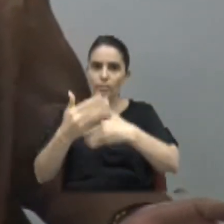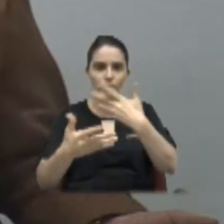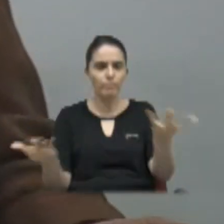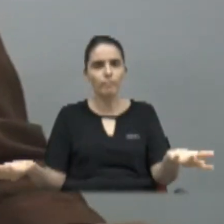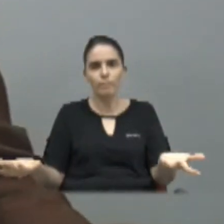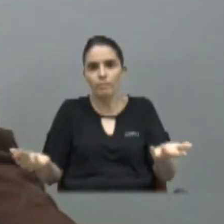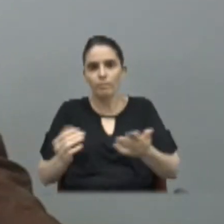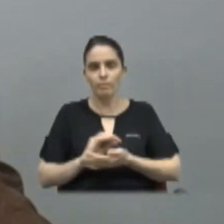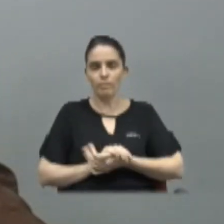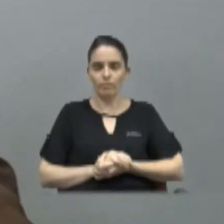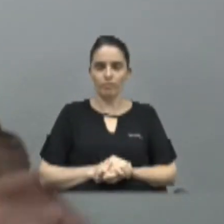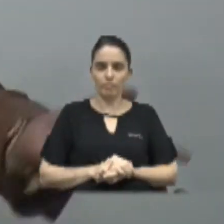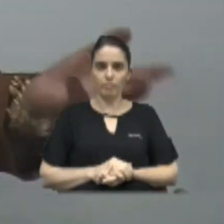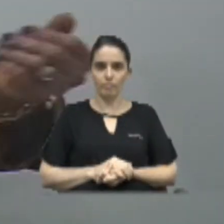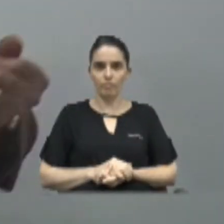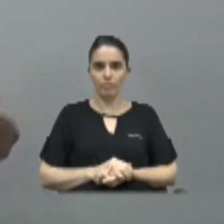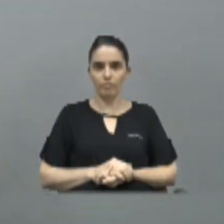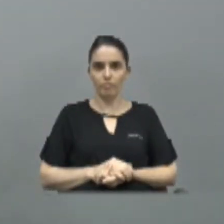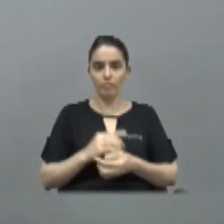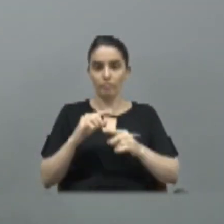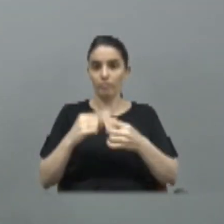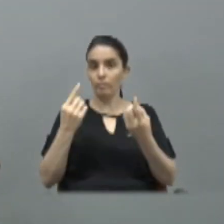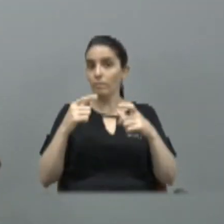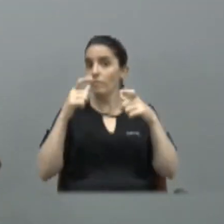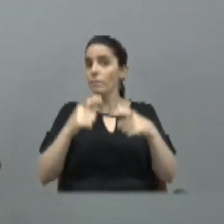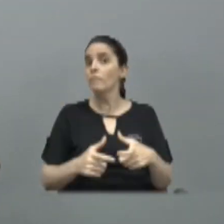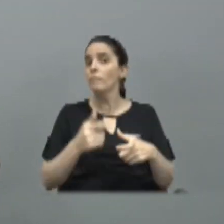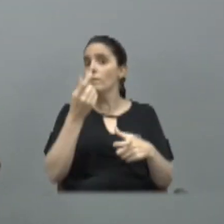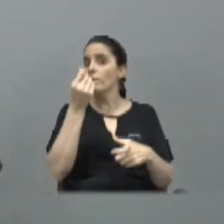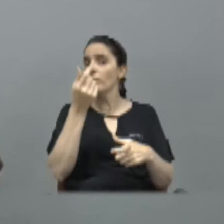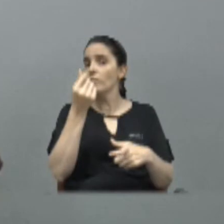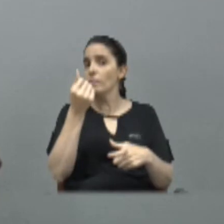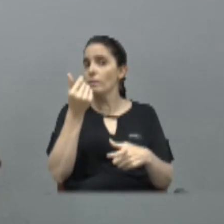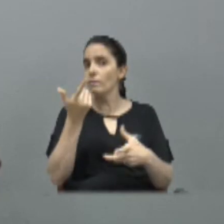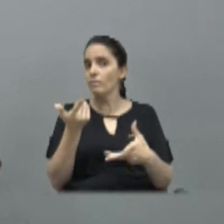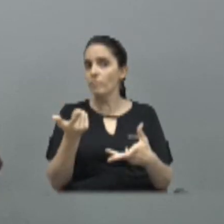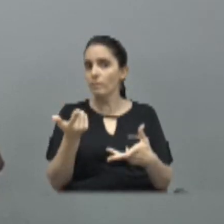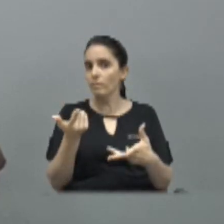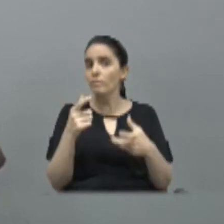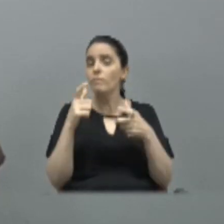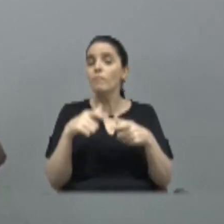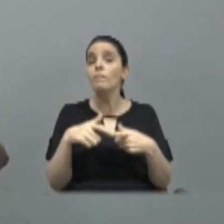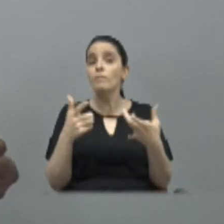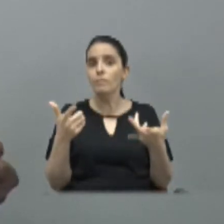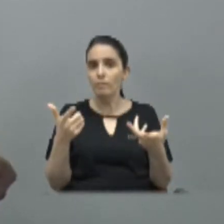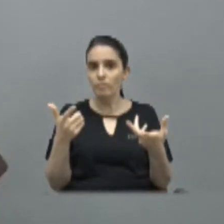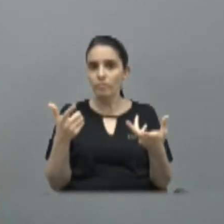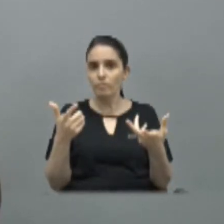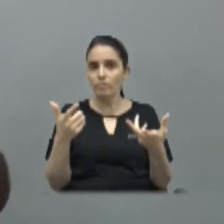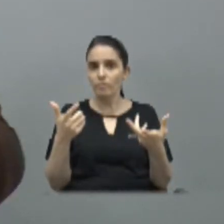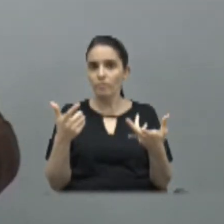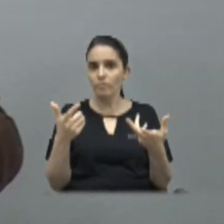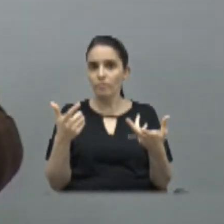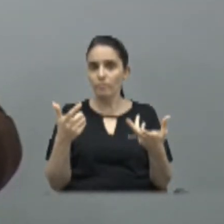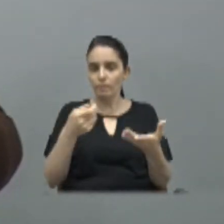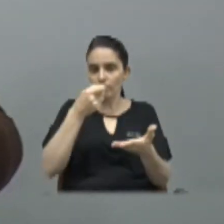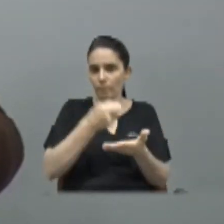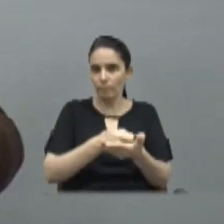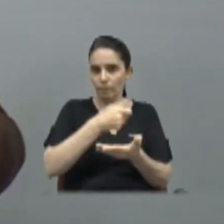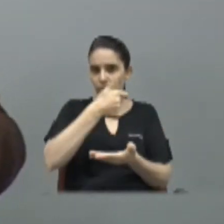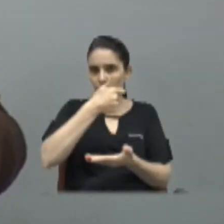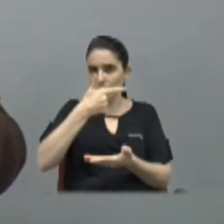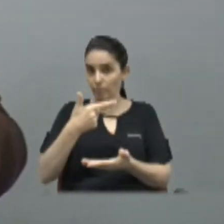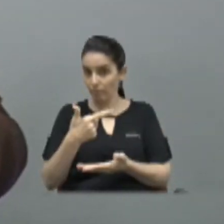crise. Mas aonde está sendo colocado esse dinheiro? Hã? Será que está pagando os 12 milhões lá